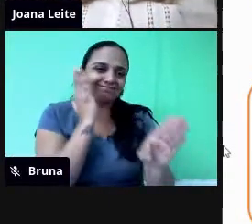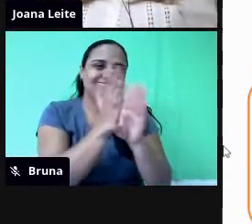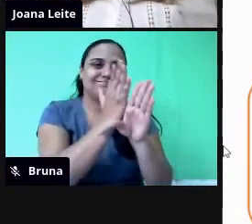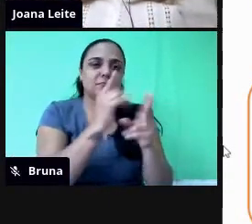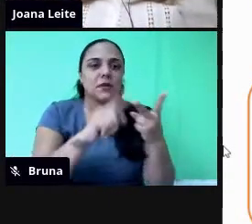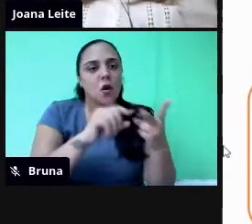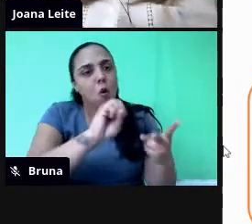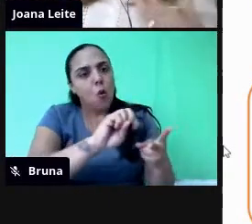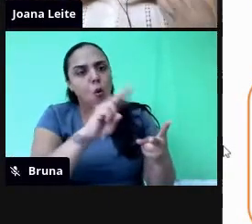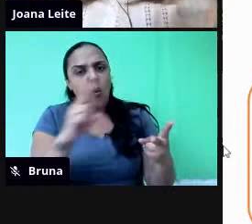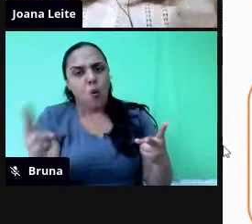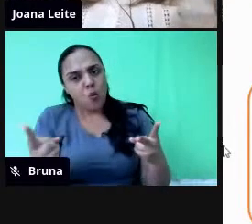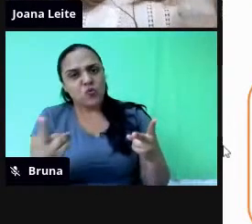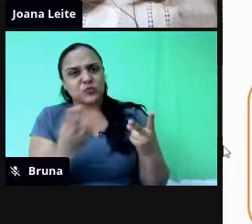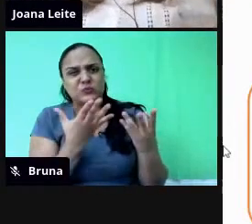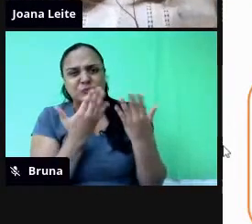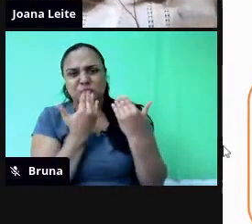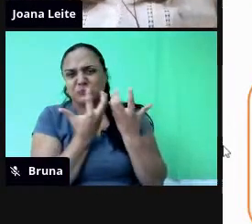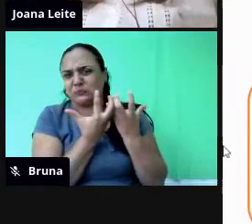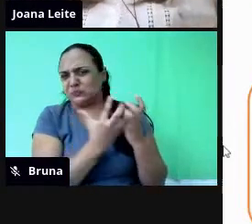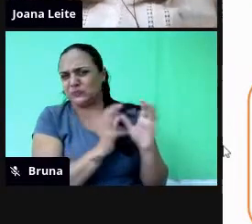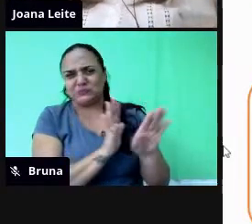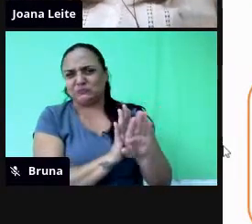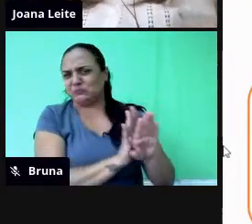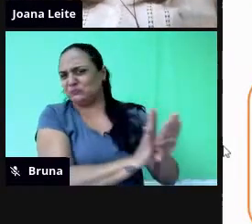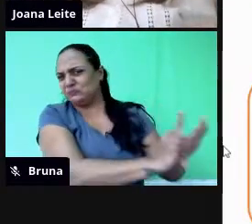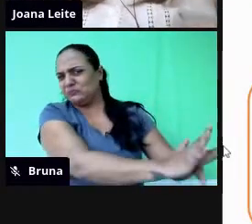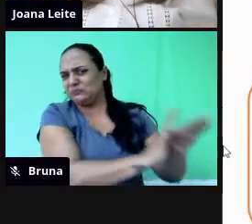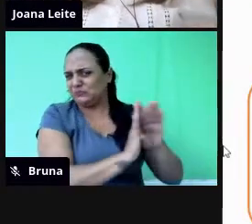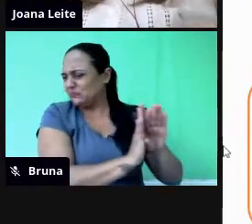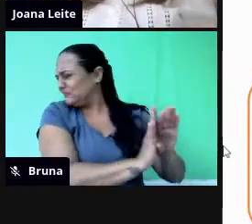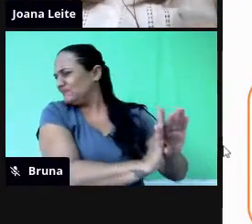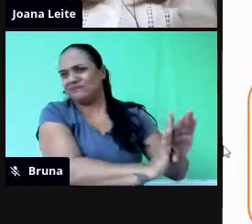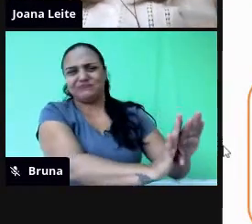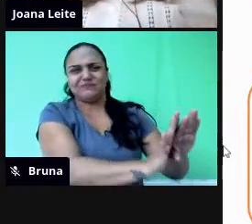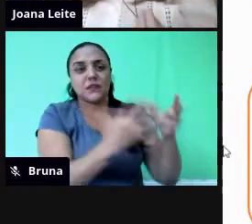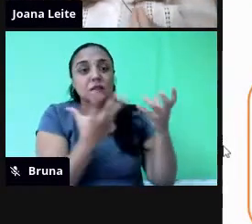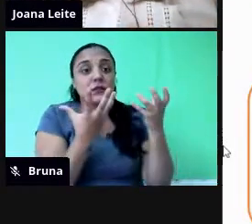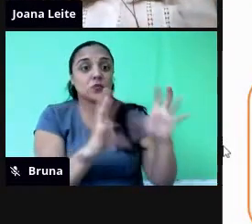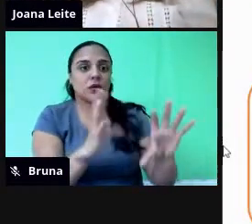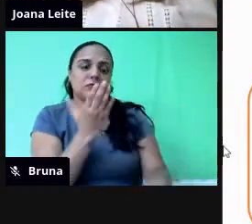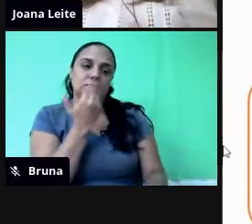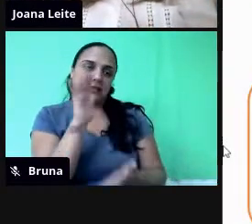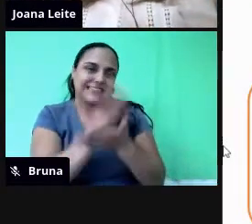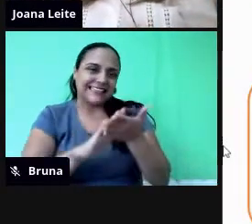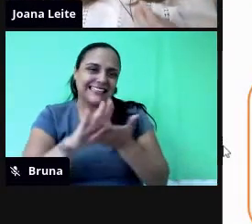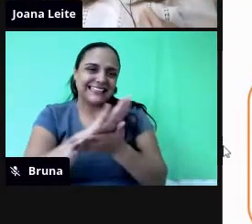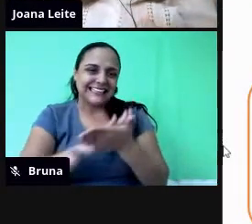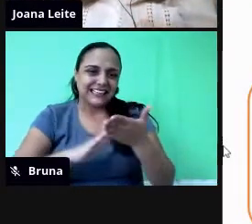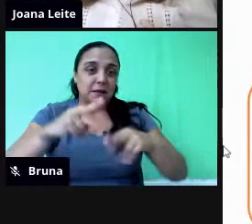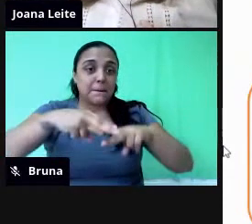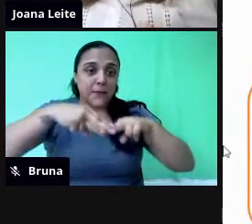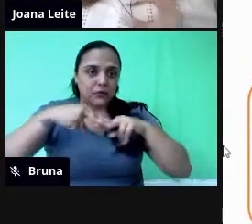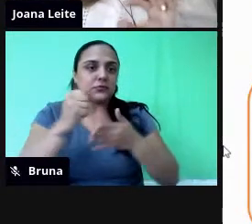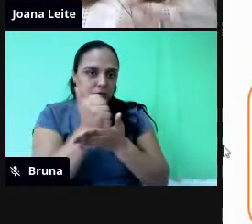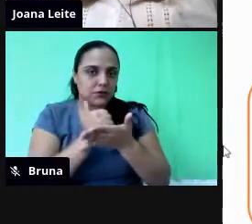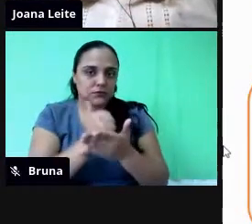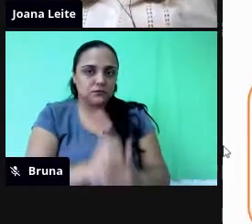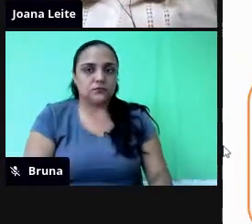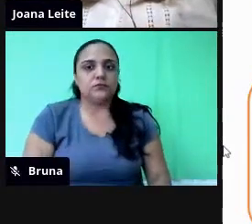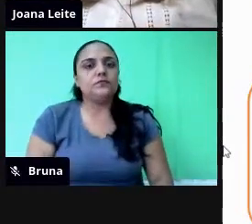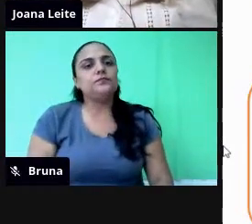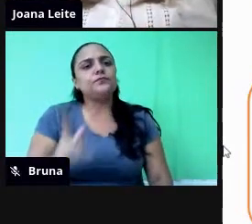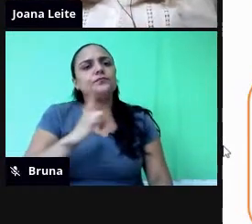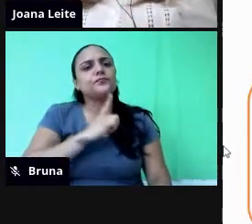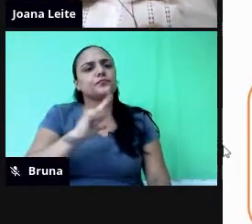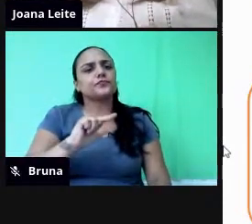inibindo o apetite, e aí isso atrapalha muito também a aceitação da dieta. Outro fator importante para a gente levar em consideração do ponto